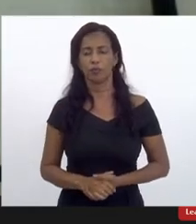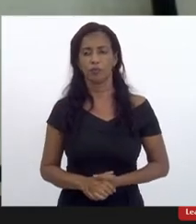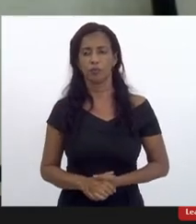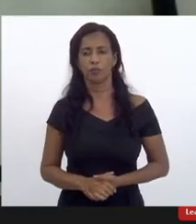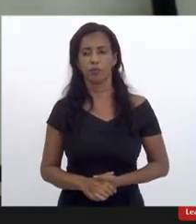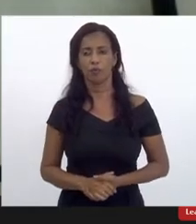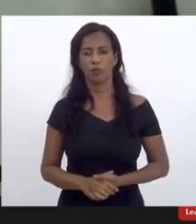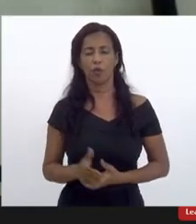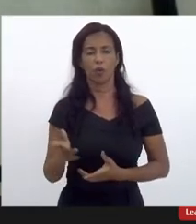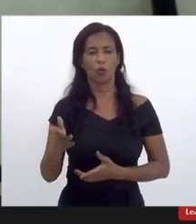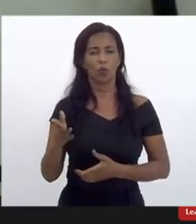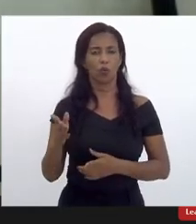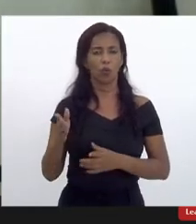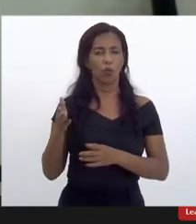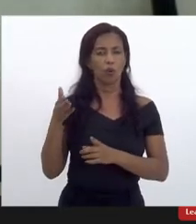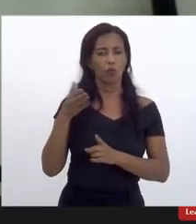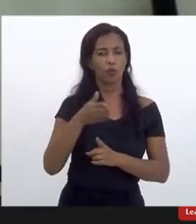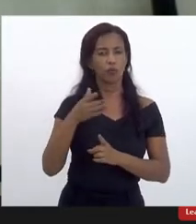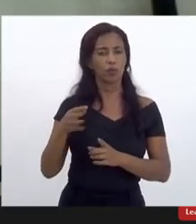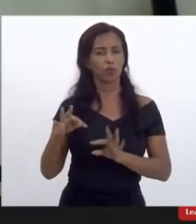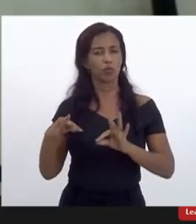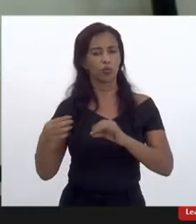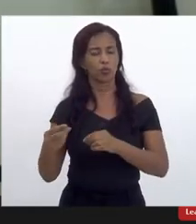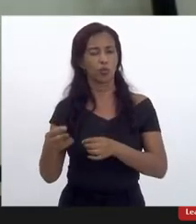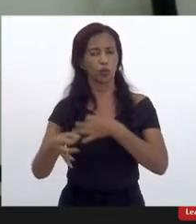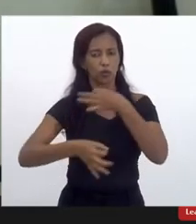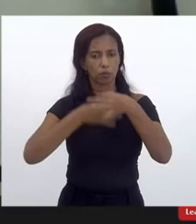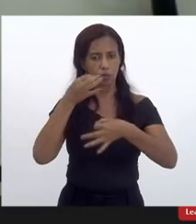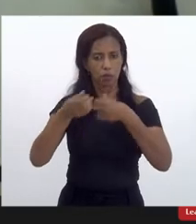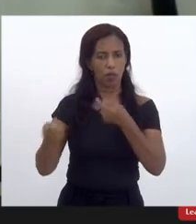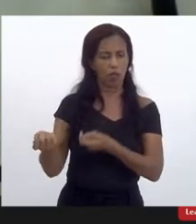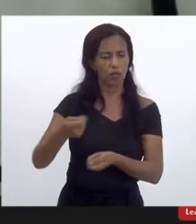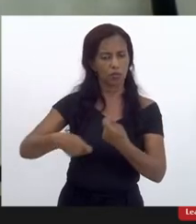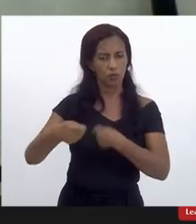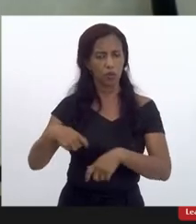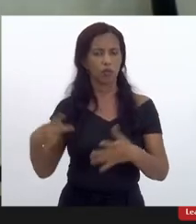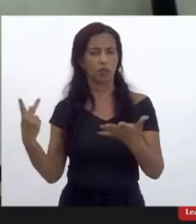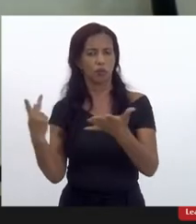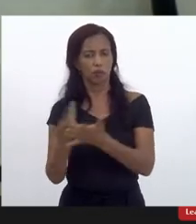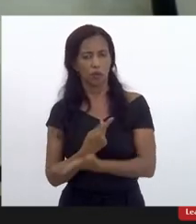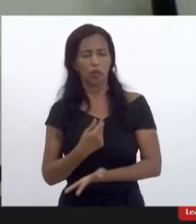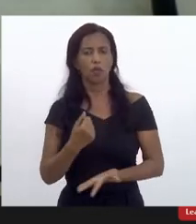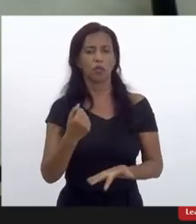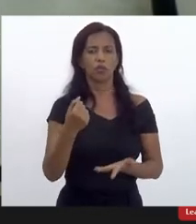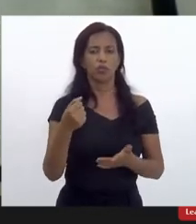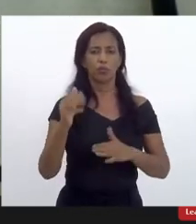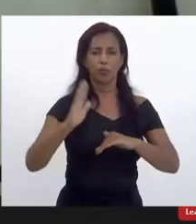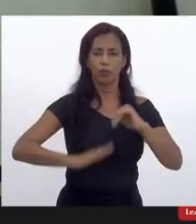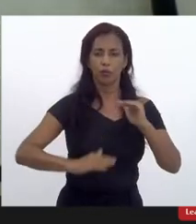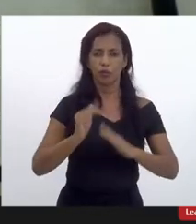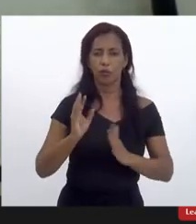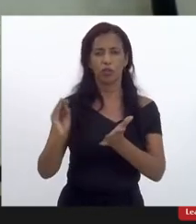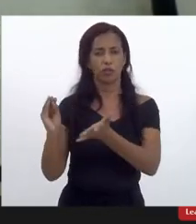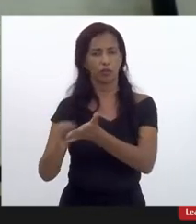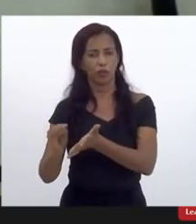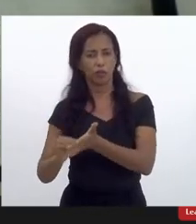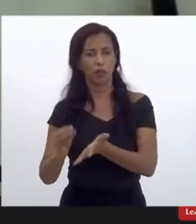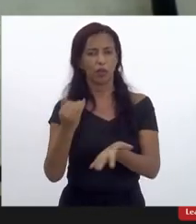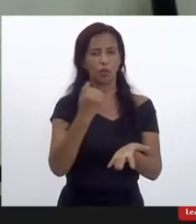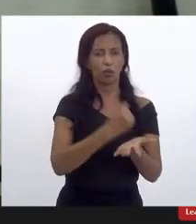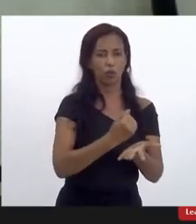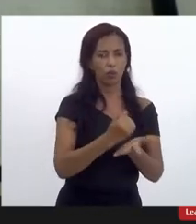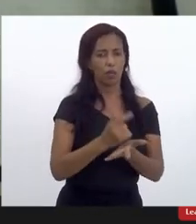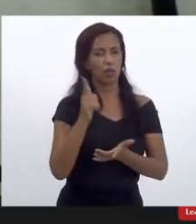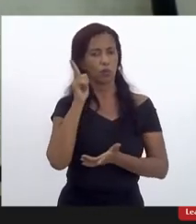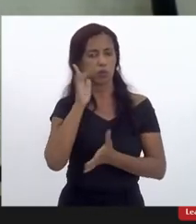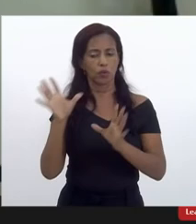em função de todas essas questões administrativas que foram relatadas, de terceirizado e etc. Quando a gente conseguiu reunir